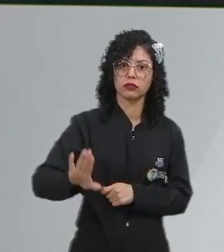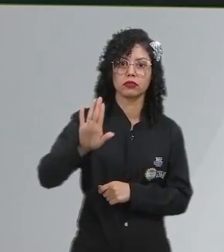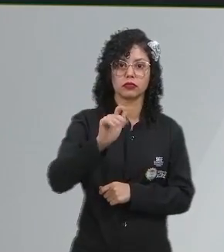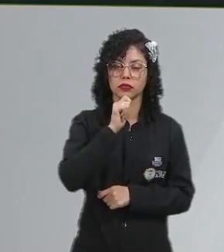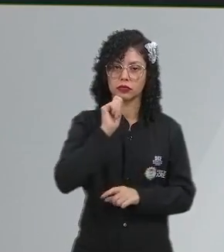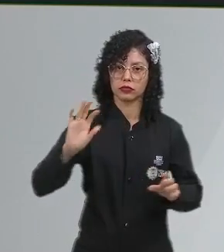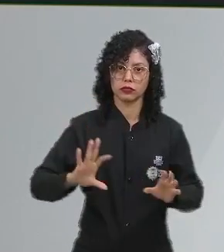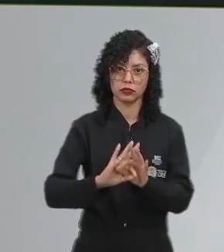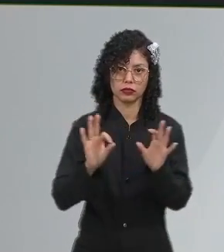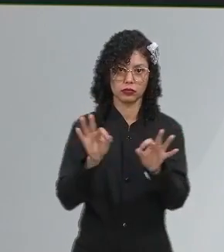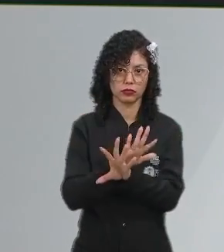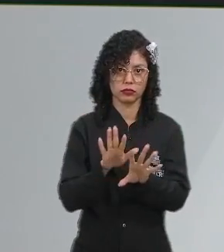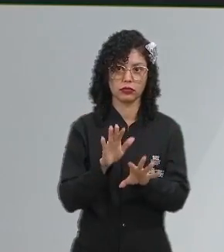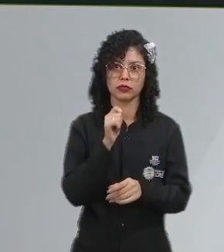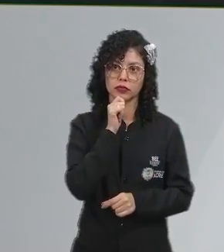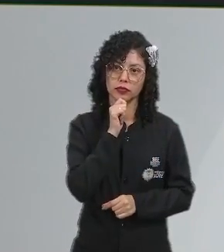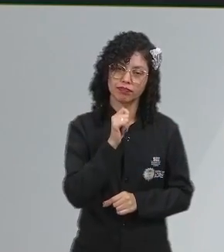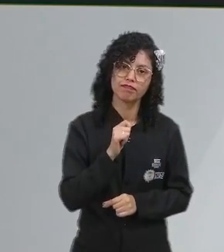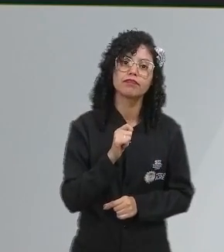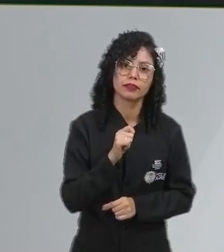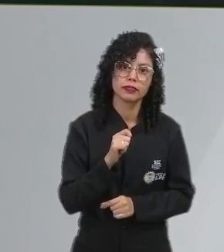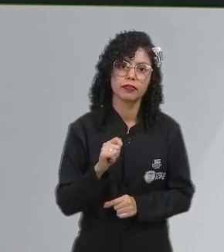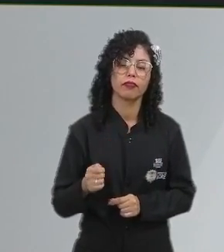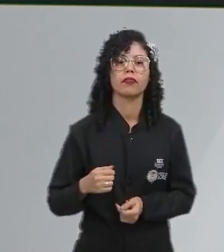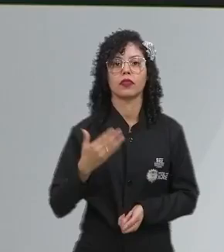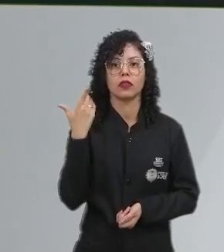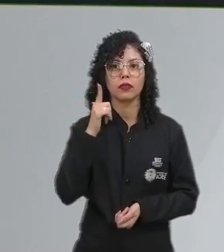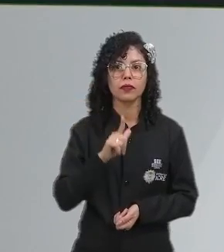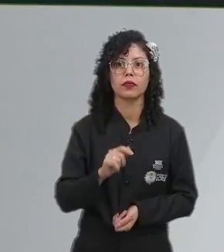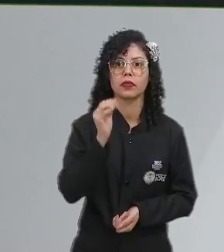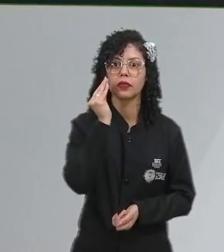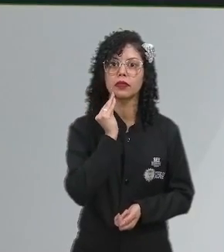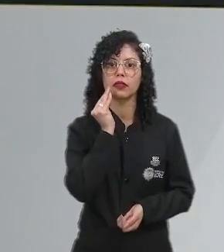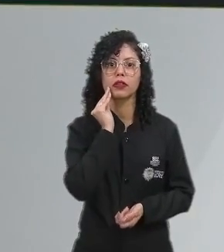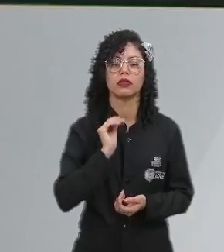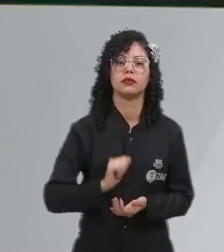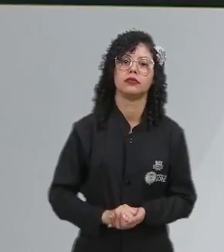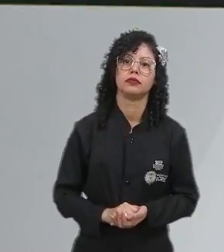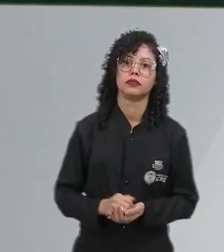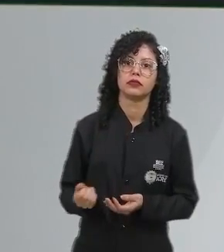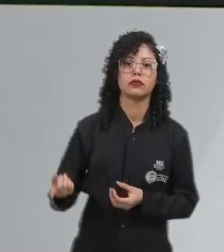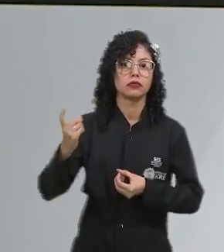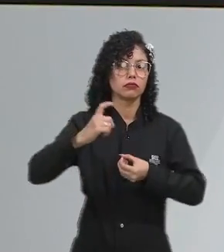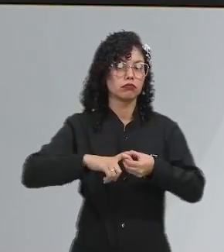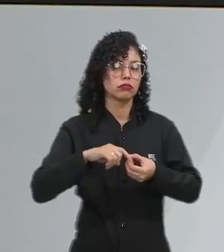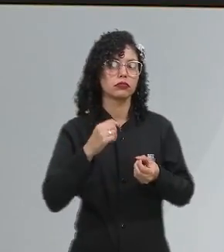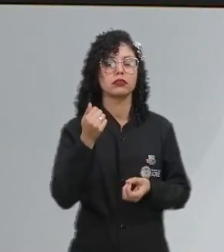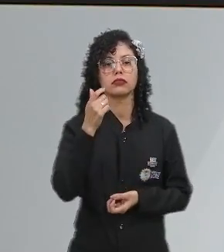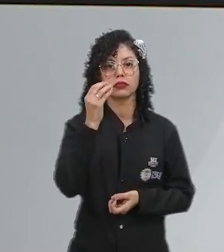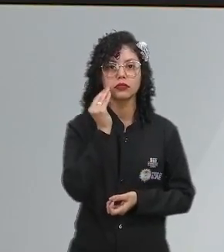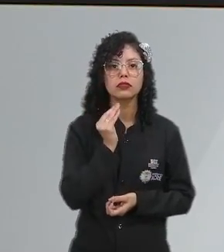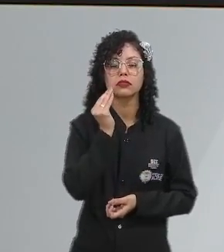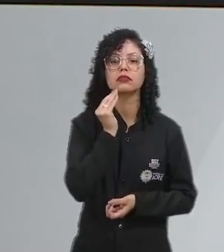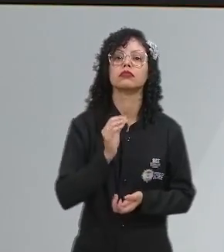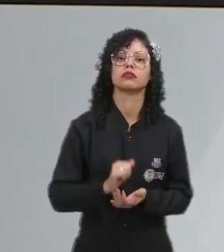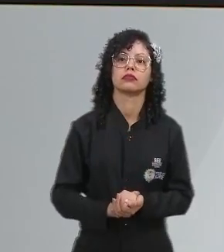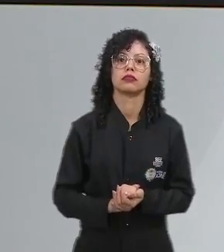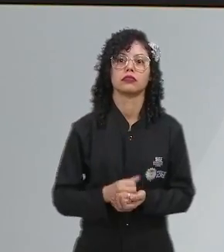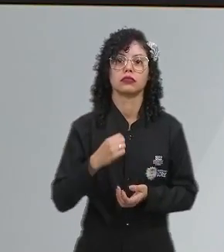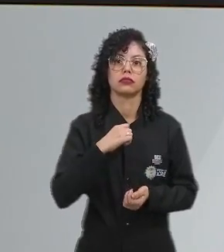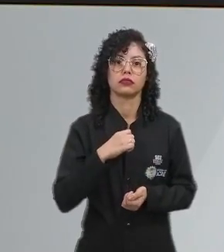estavam em colapso resolveram então se recuperar. E essa recuperação exigia delas que